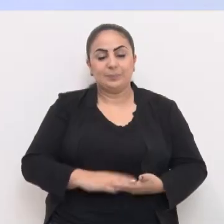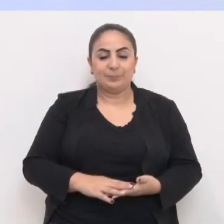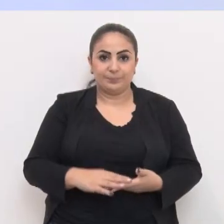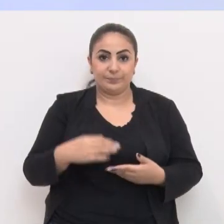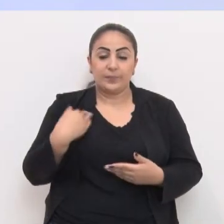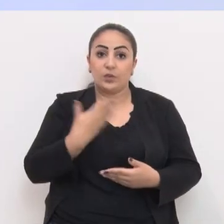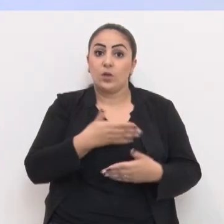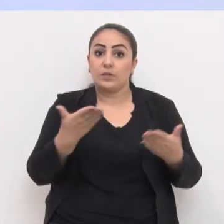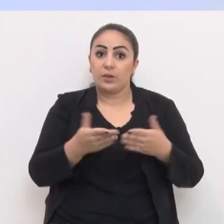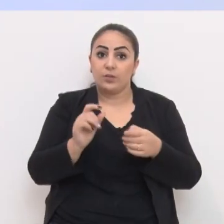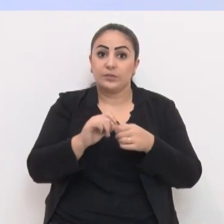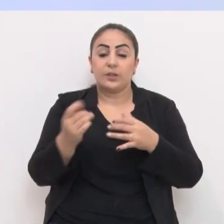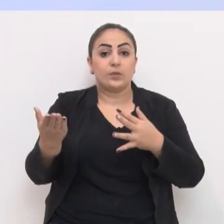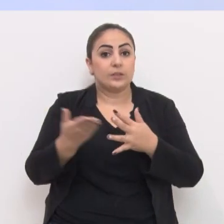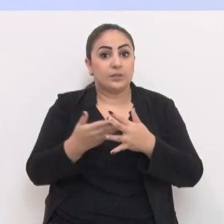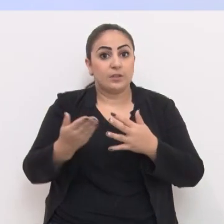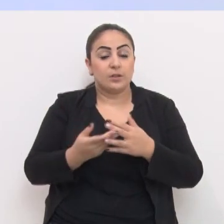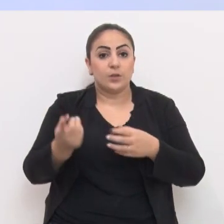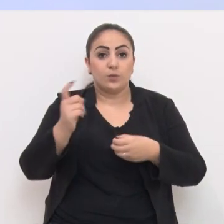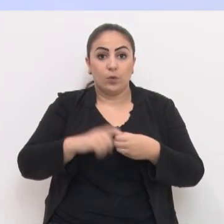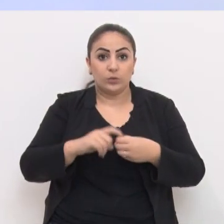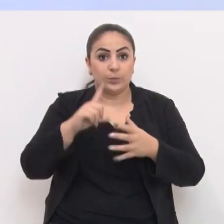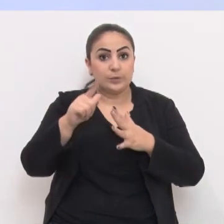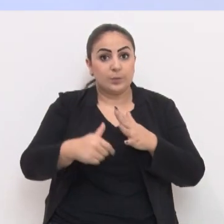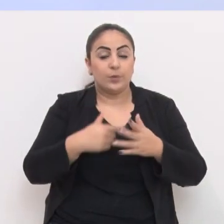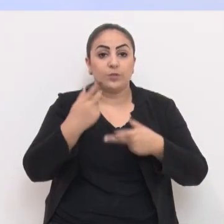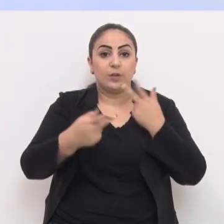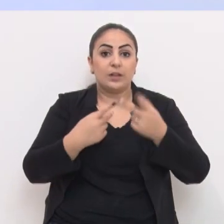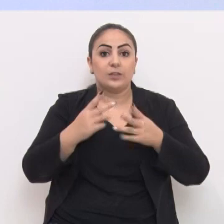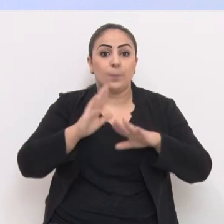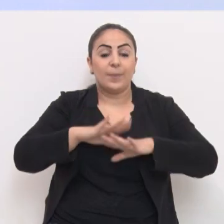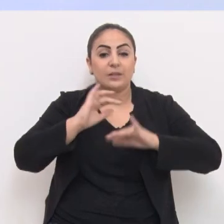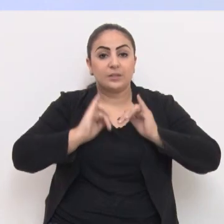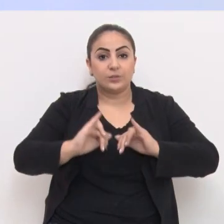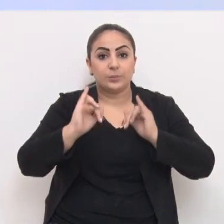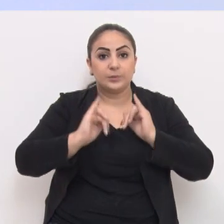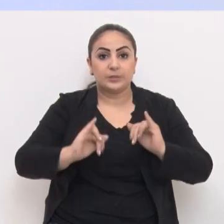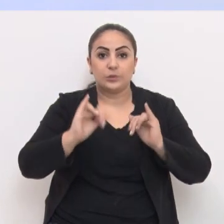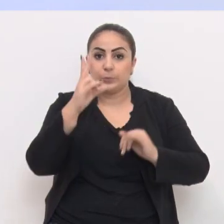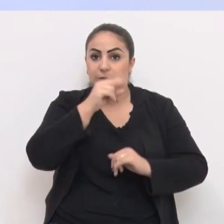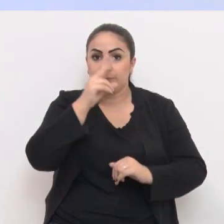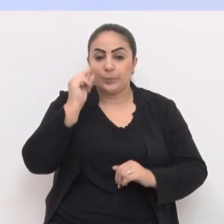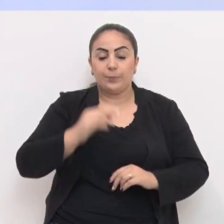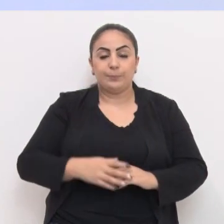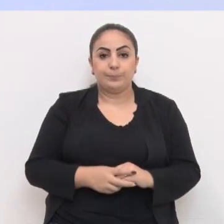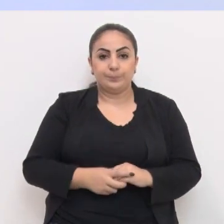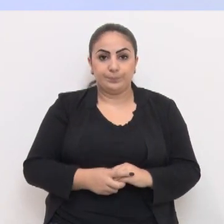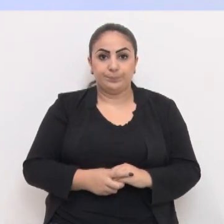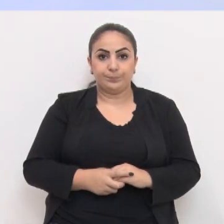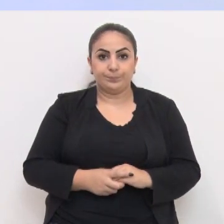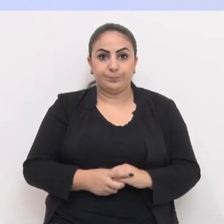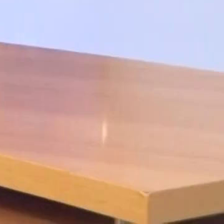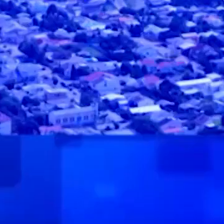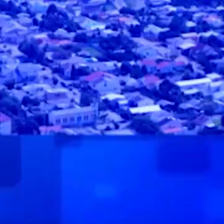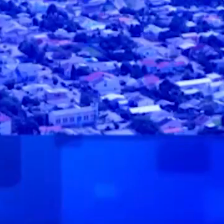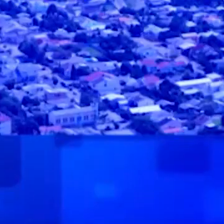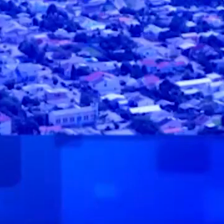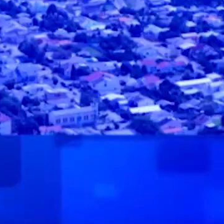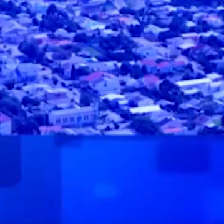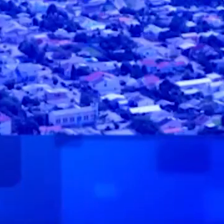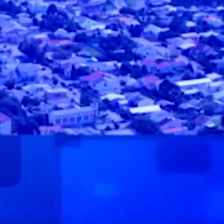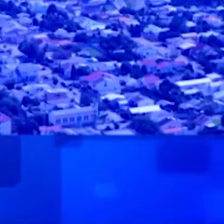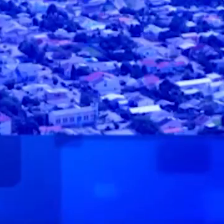vidas. Nós vamos agora para um intervalo e retornamos em seguida com outras informações do Parlamento Municipal.